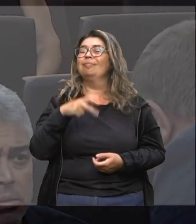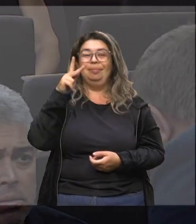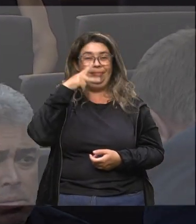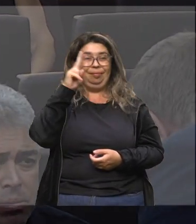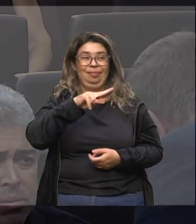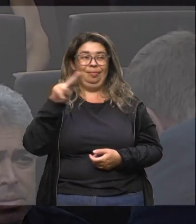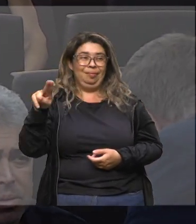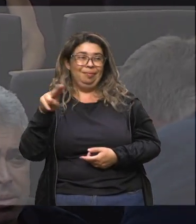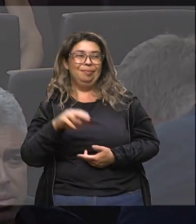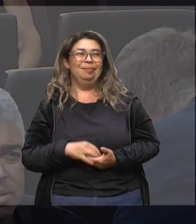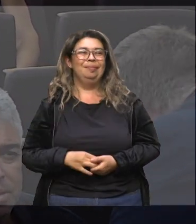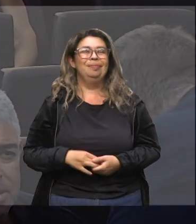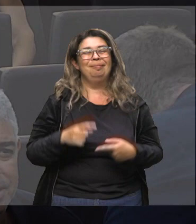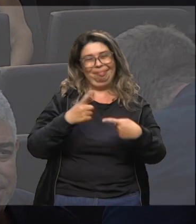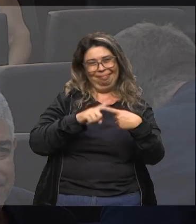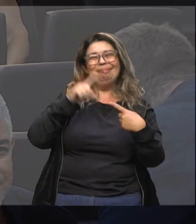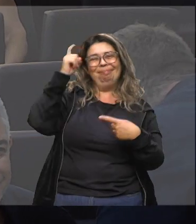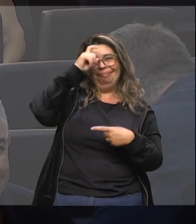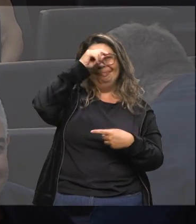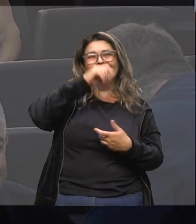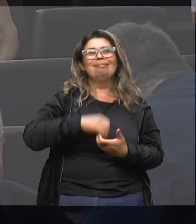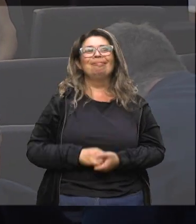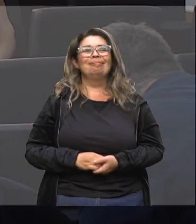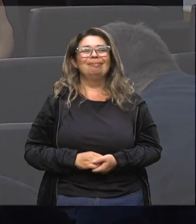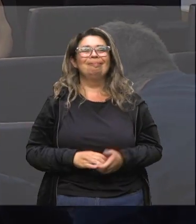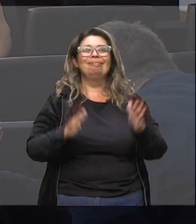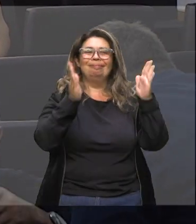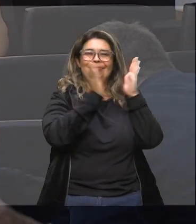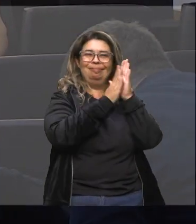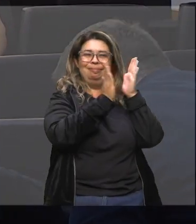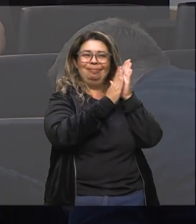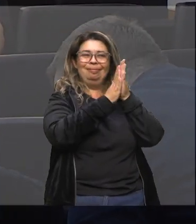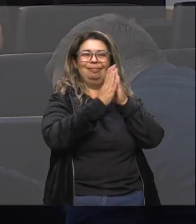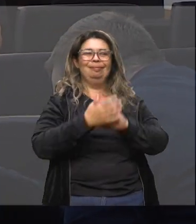professor, mas fica aqui, né, os meus parabéns,